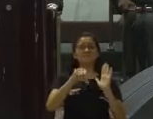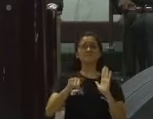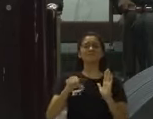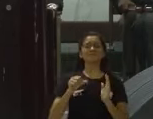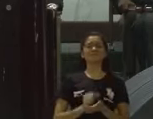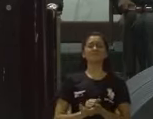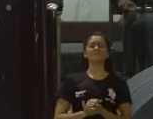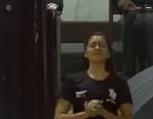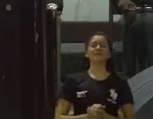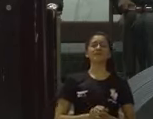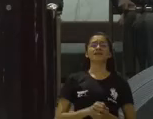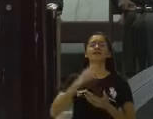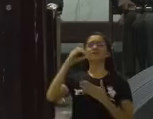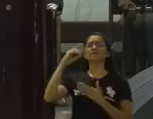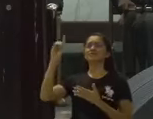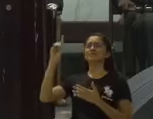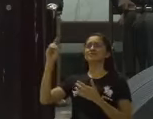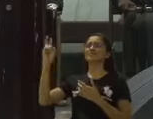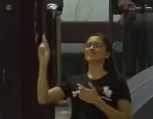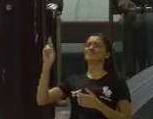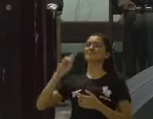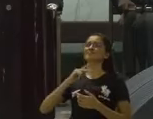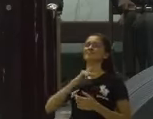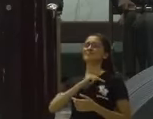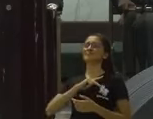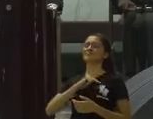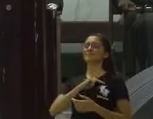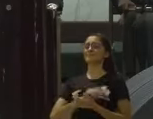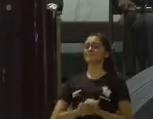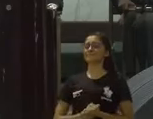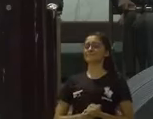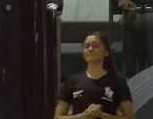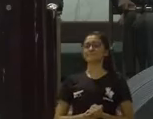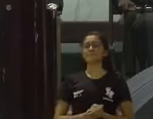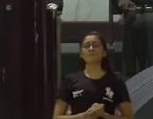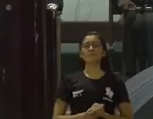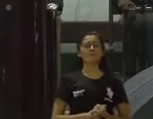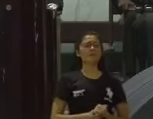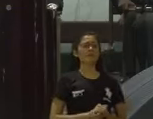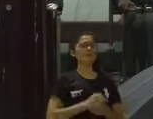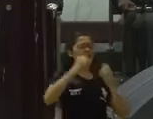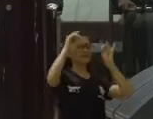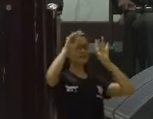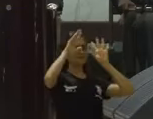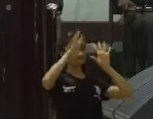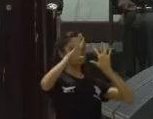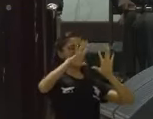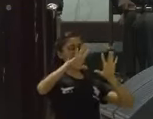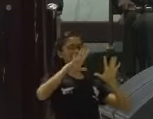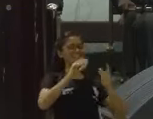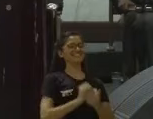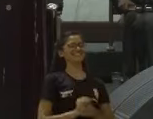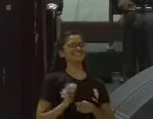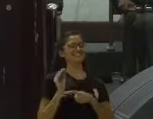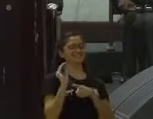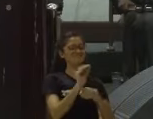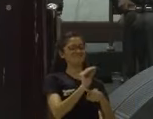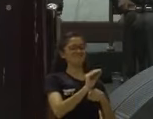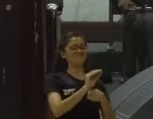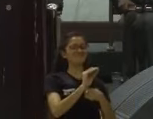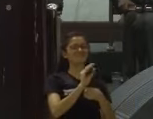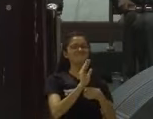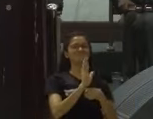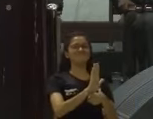Deus diz assim, Paulo, a minha graça te